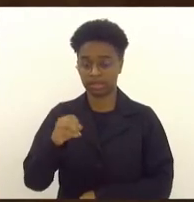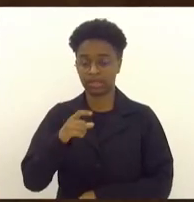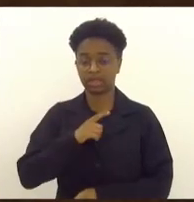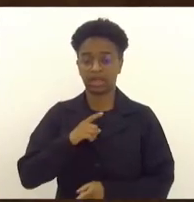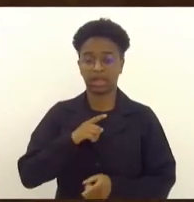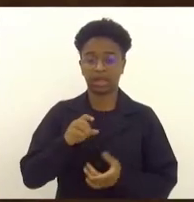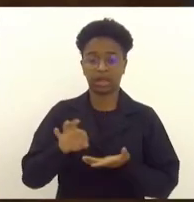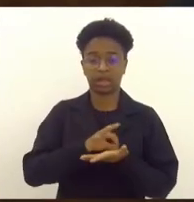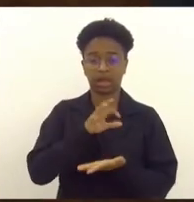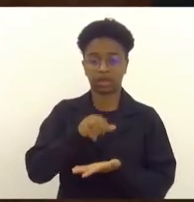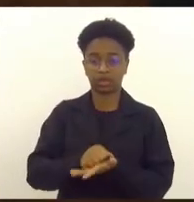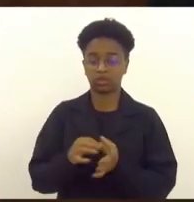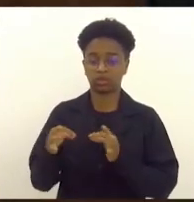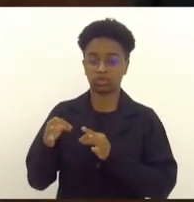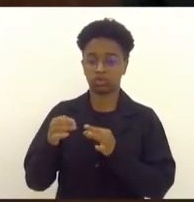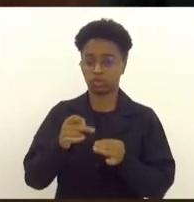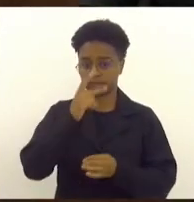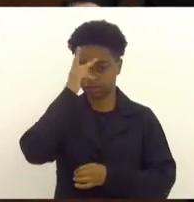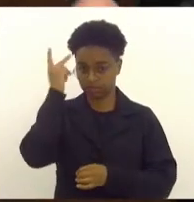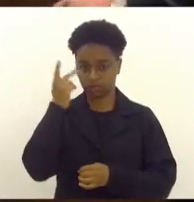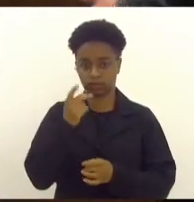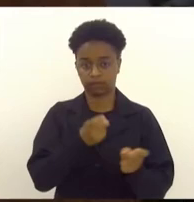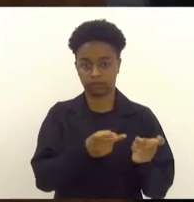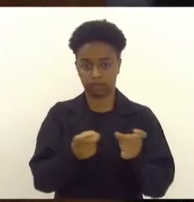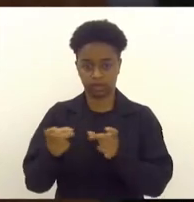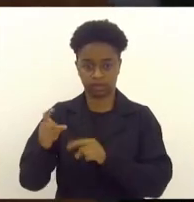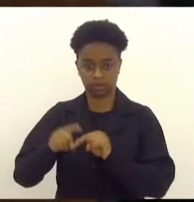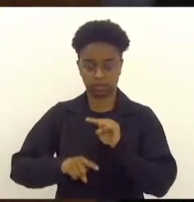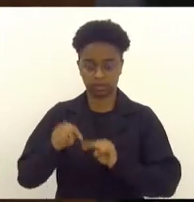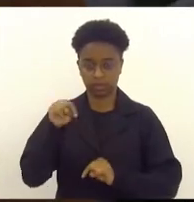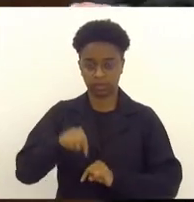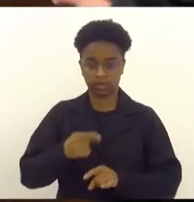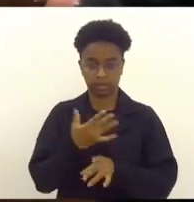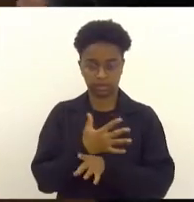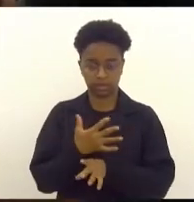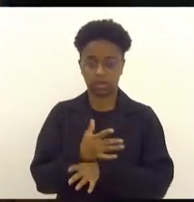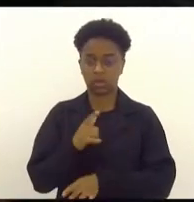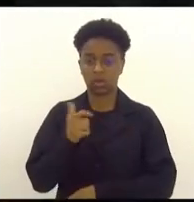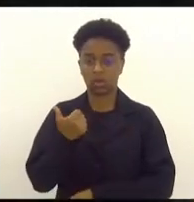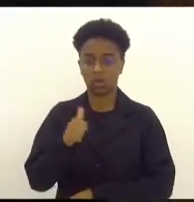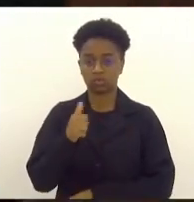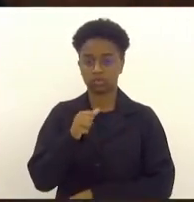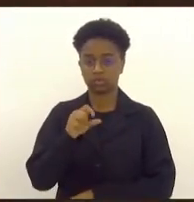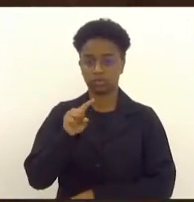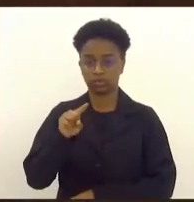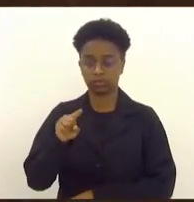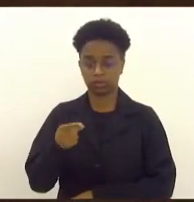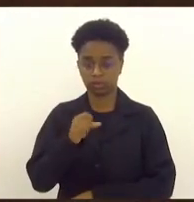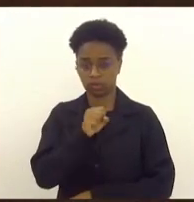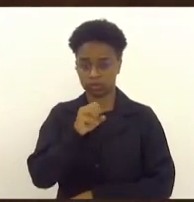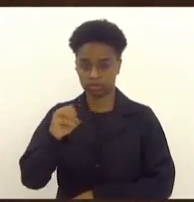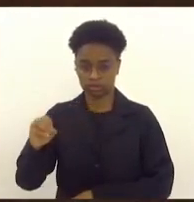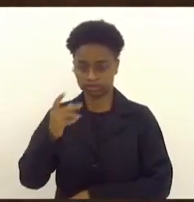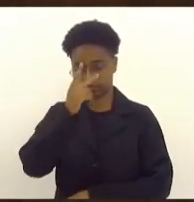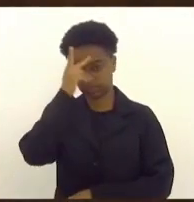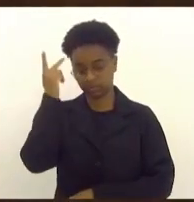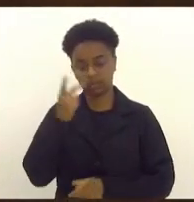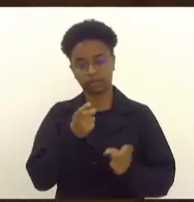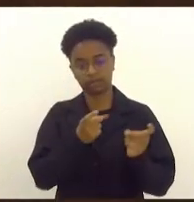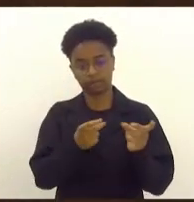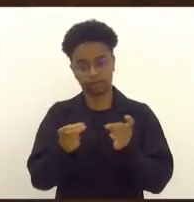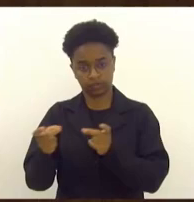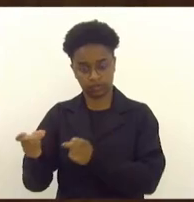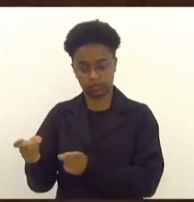de todos os ambulantes da cidade 11.800 ambulante licenças emitidas que